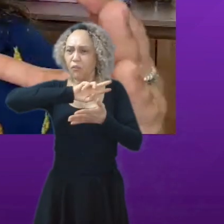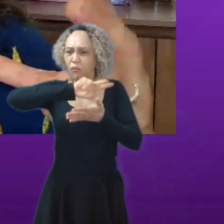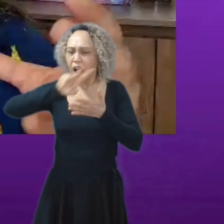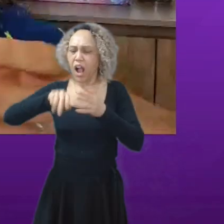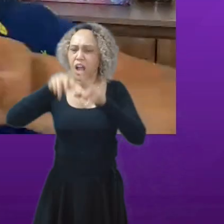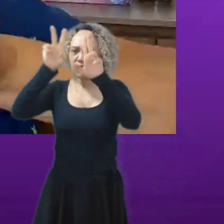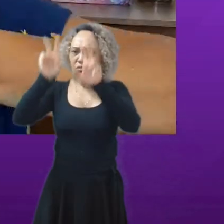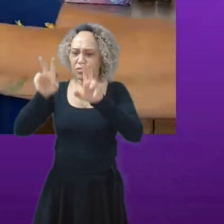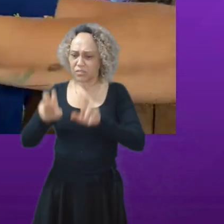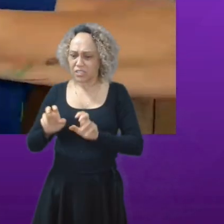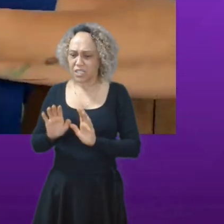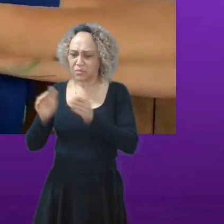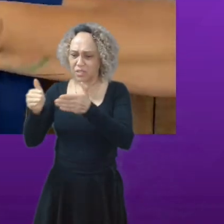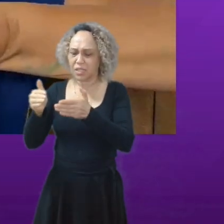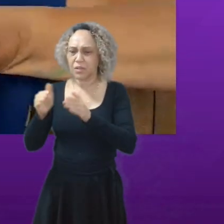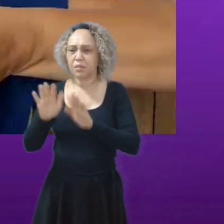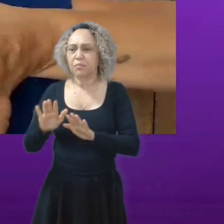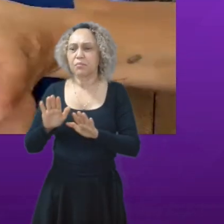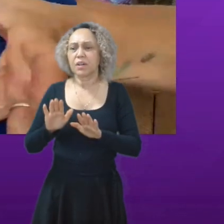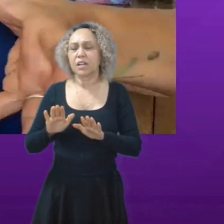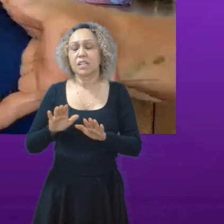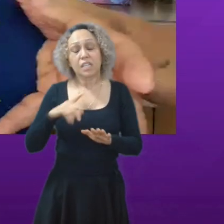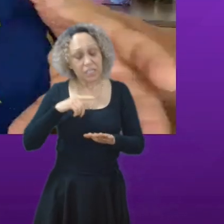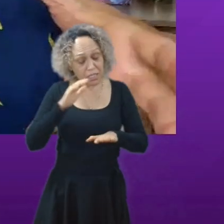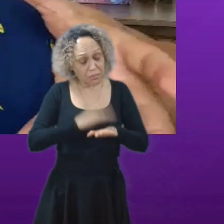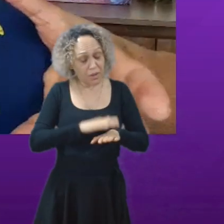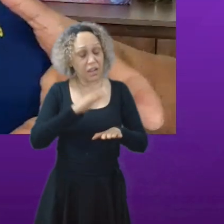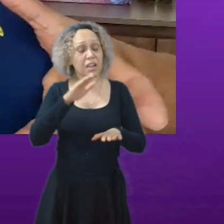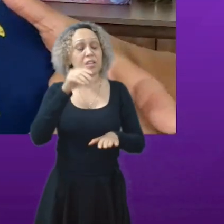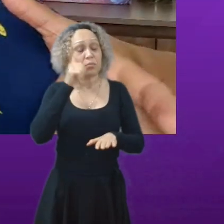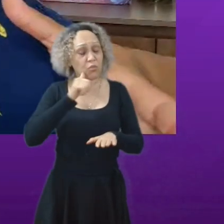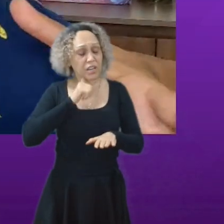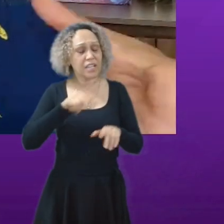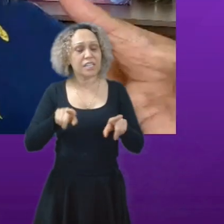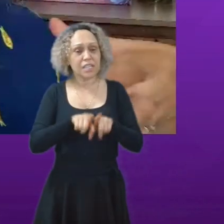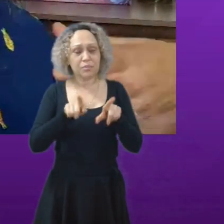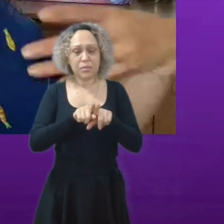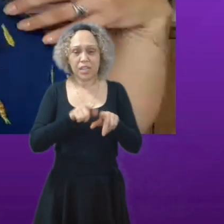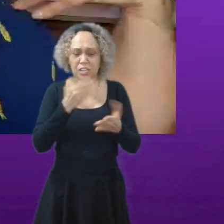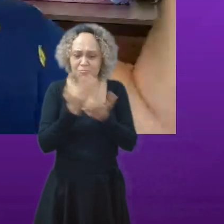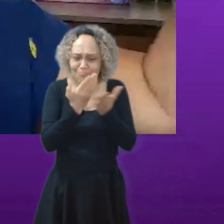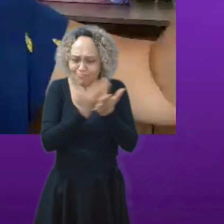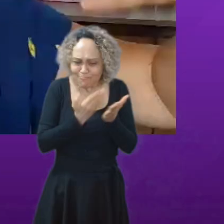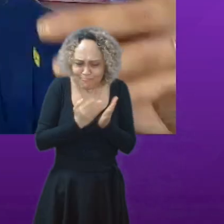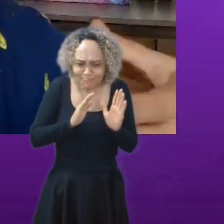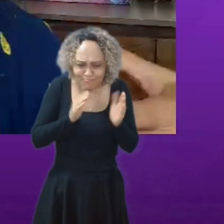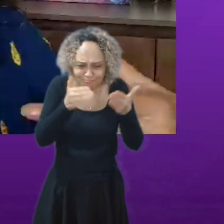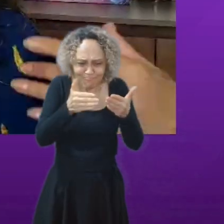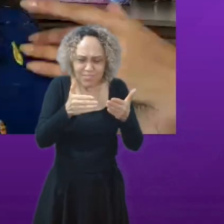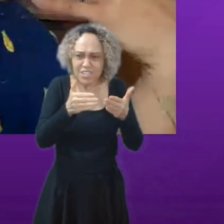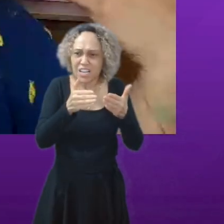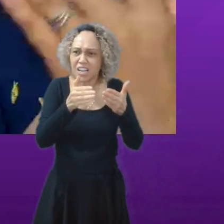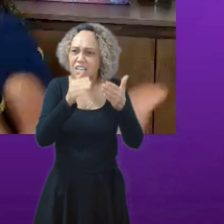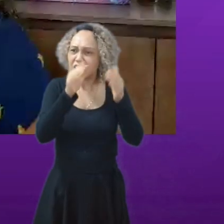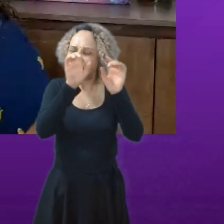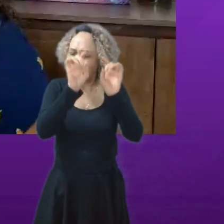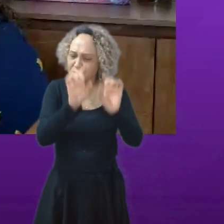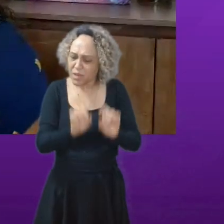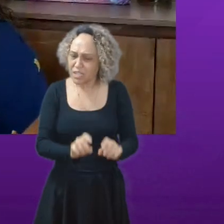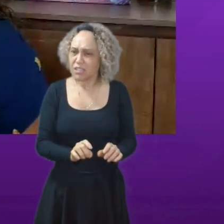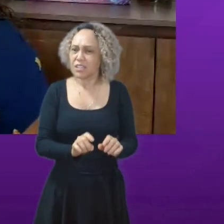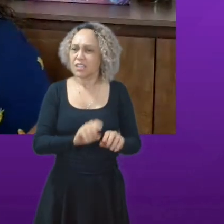de todo o Brasil, porque é aumentar essa rede de especialistas, né? E de mulheres conhecerem outras